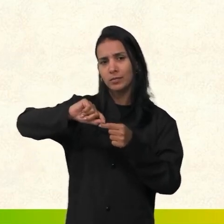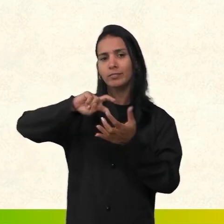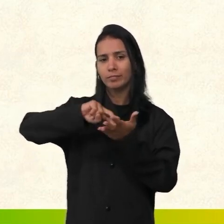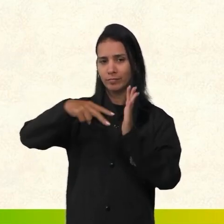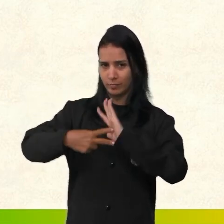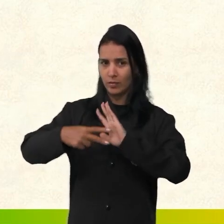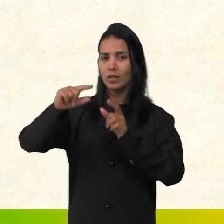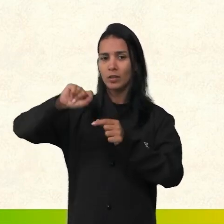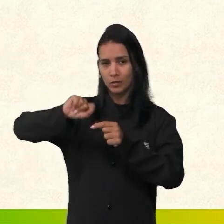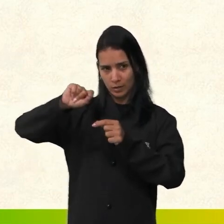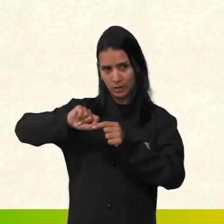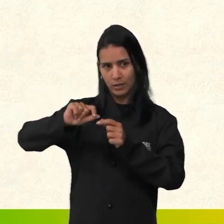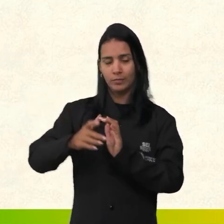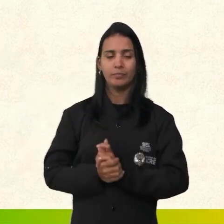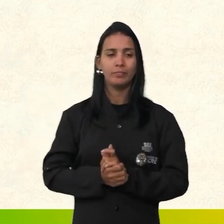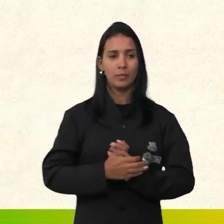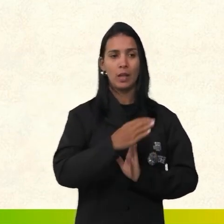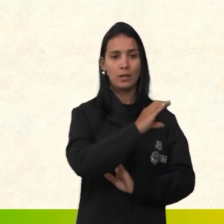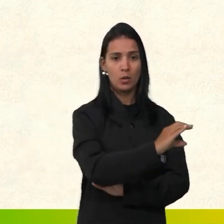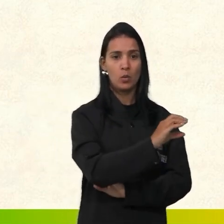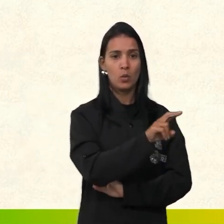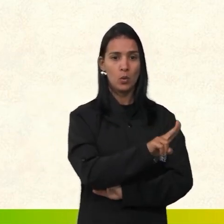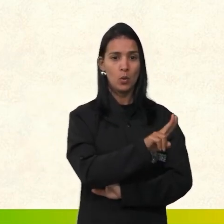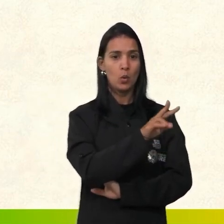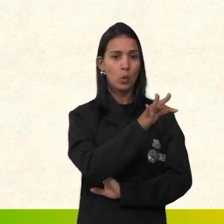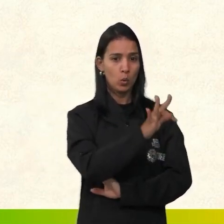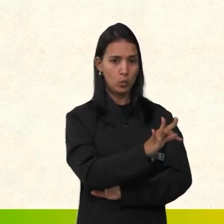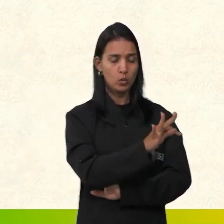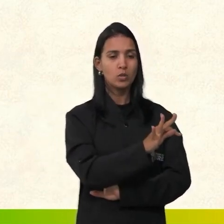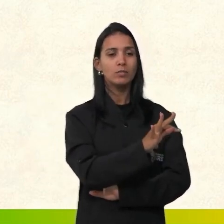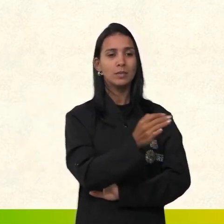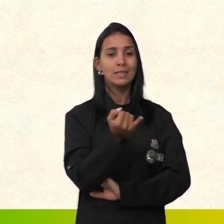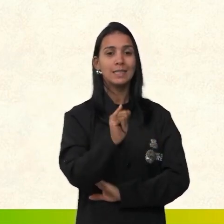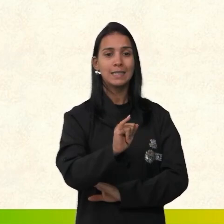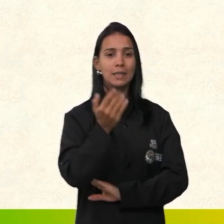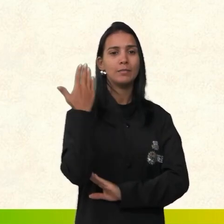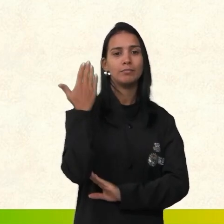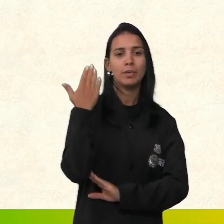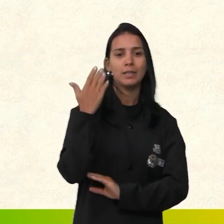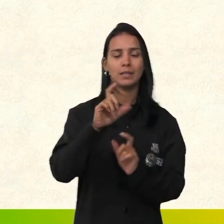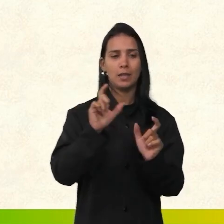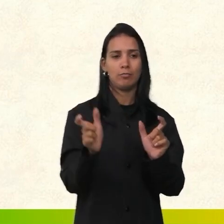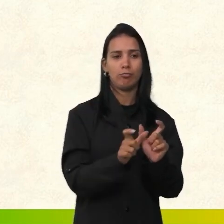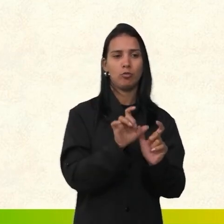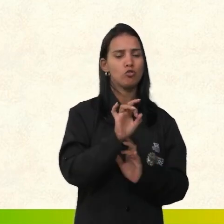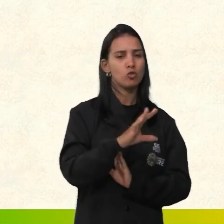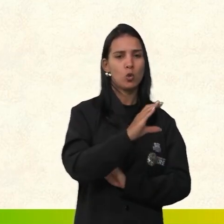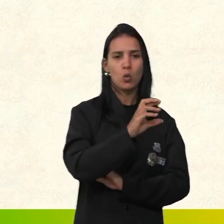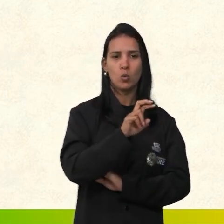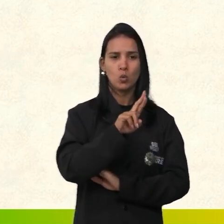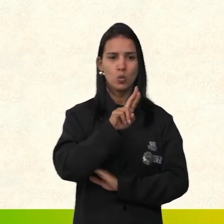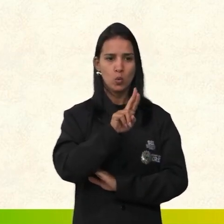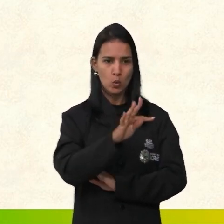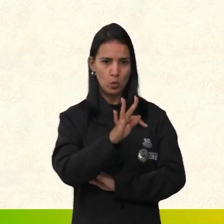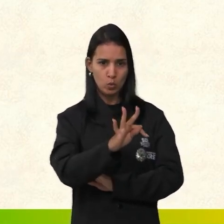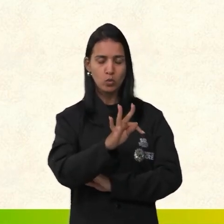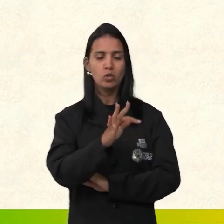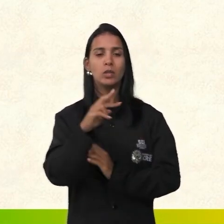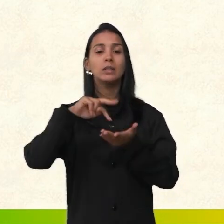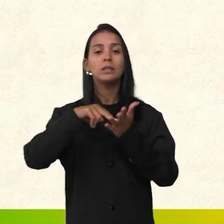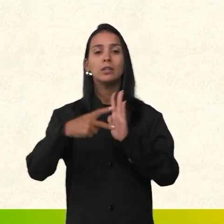To cut, no passado ele fica apenas cut, e a tradução dele significa cortar.